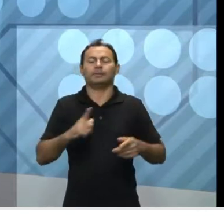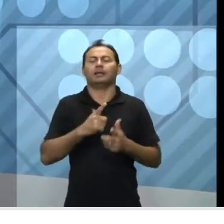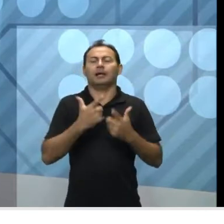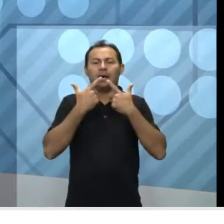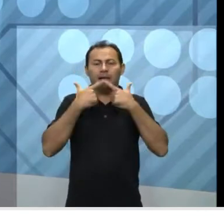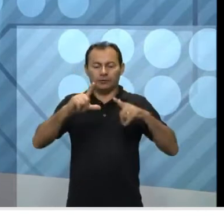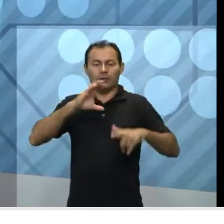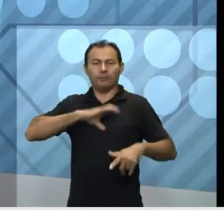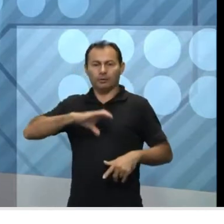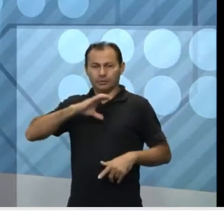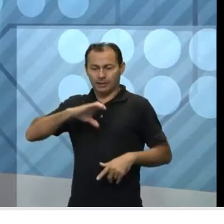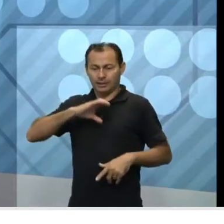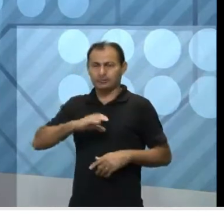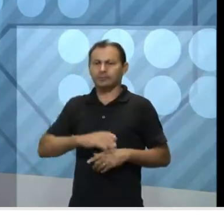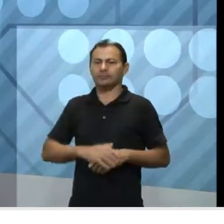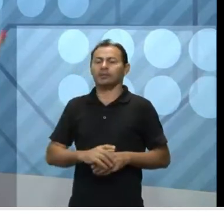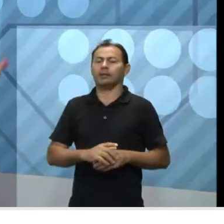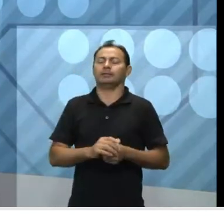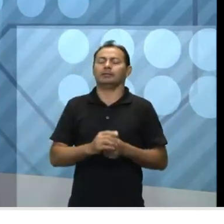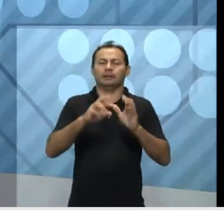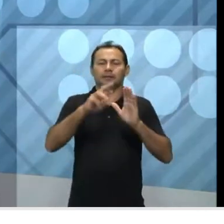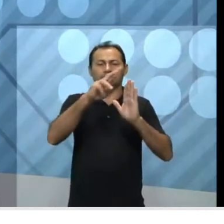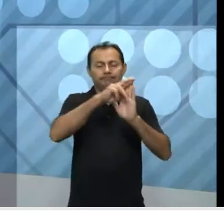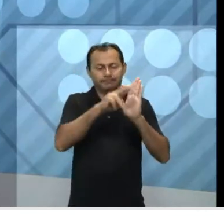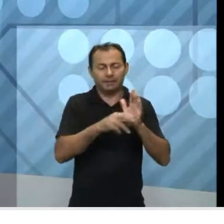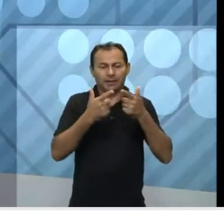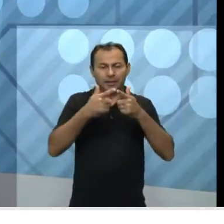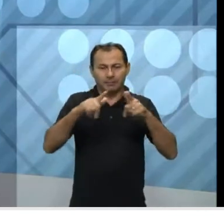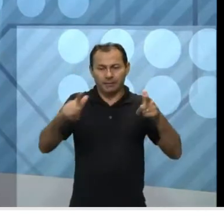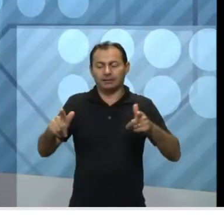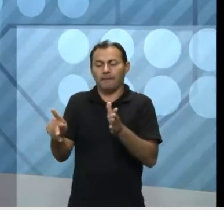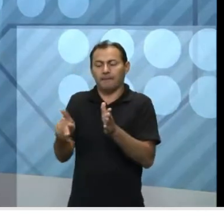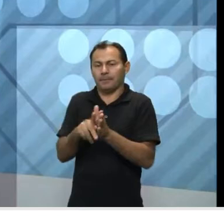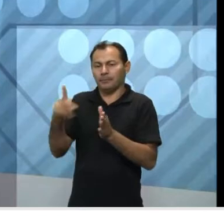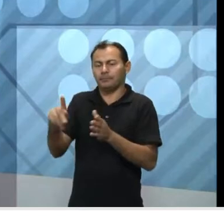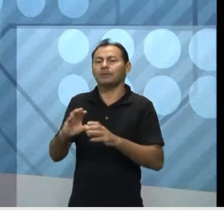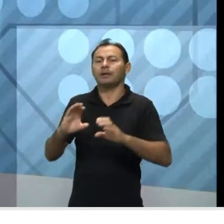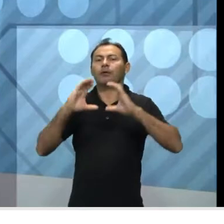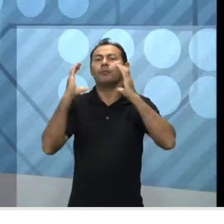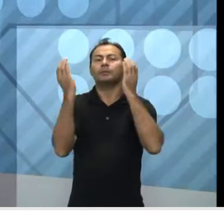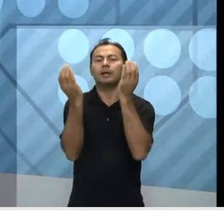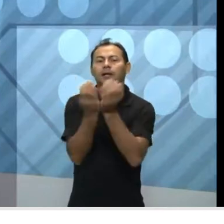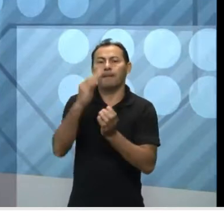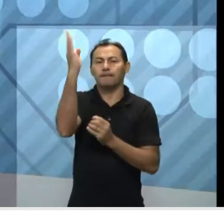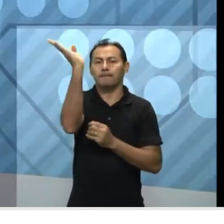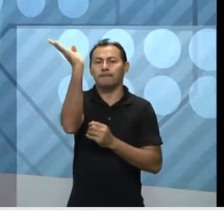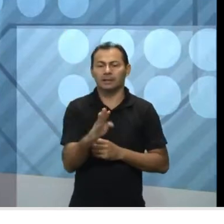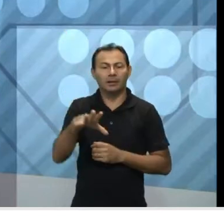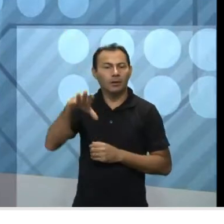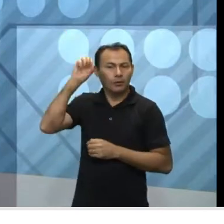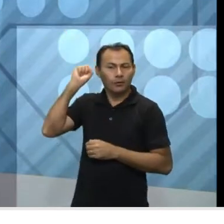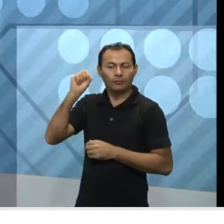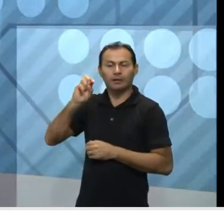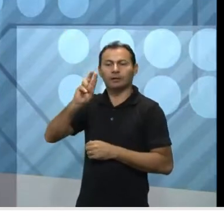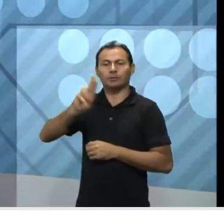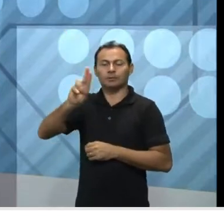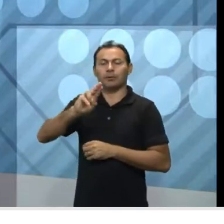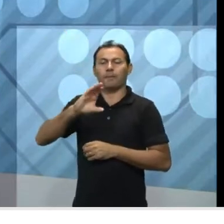existe sua regra gramatical, e que a comunidade brasileira ouvinte que utiliza a língua portuguesa, ocorre